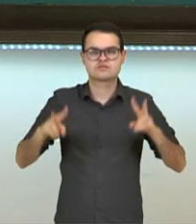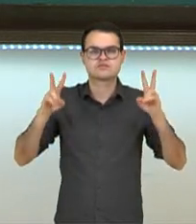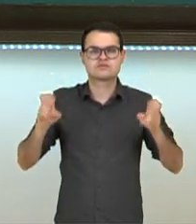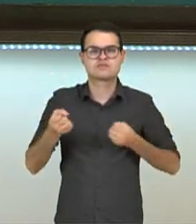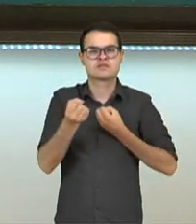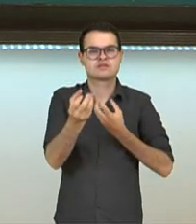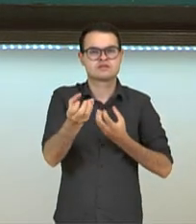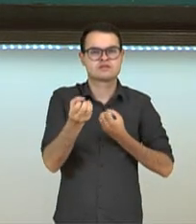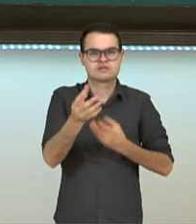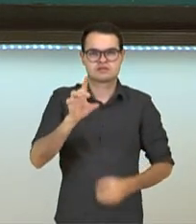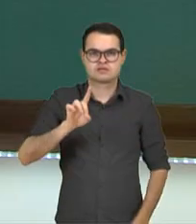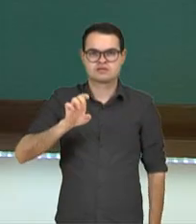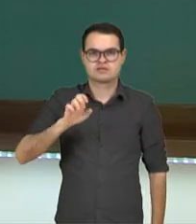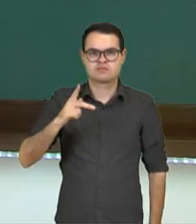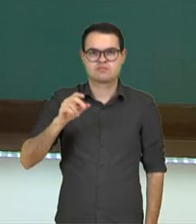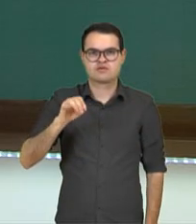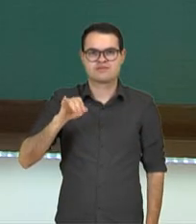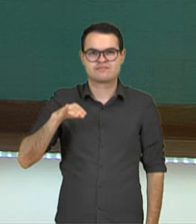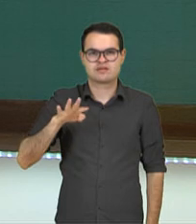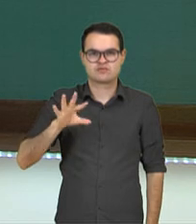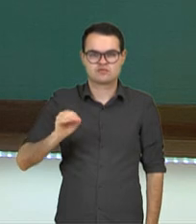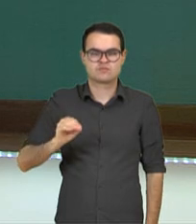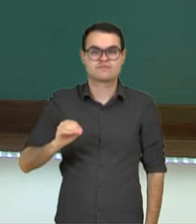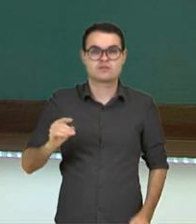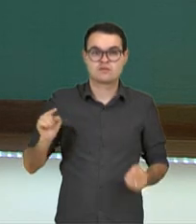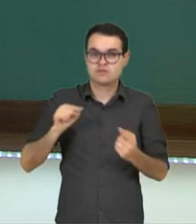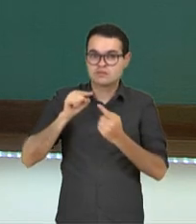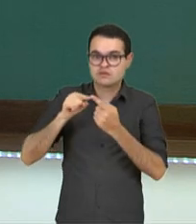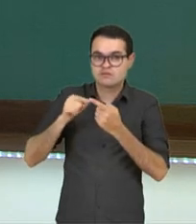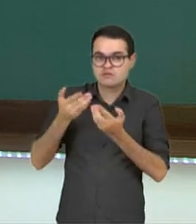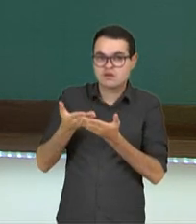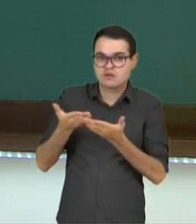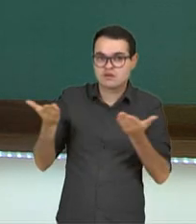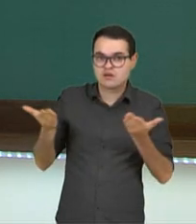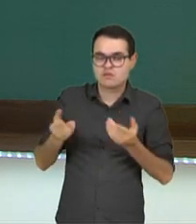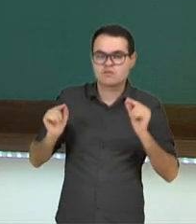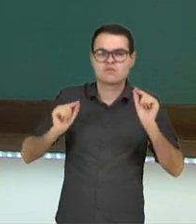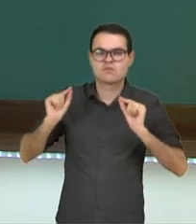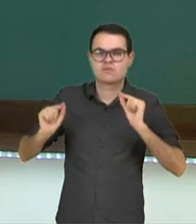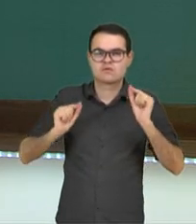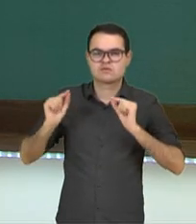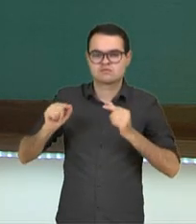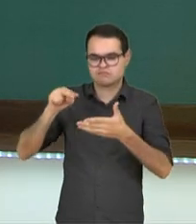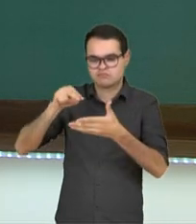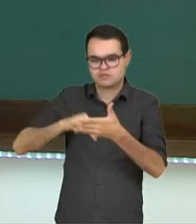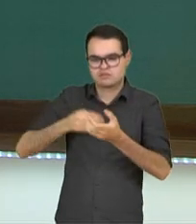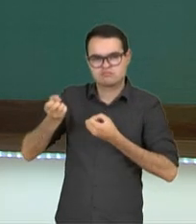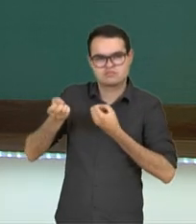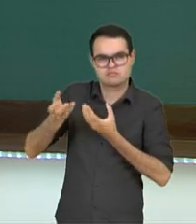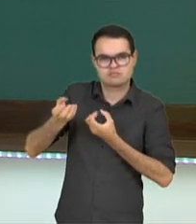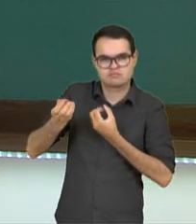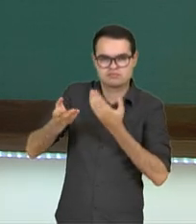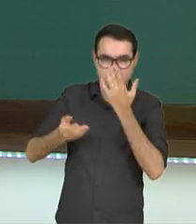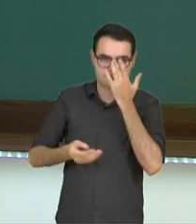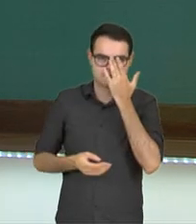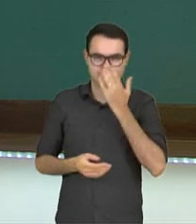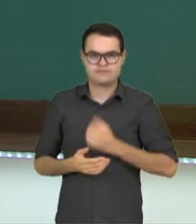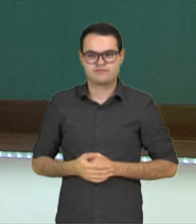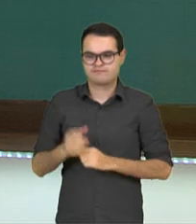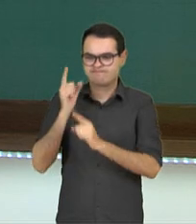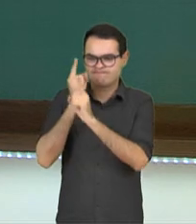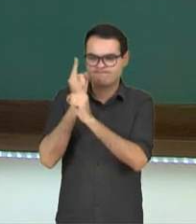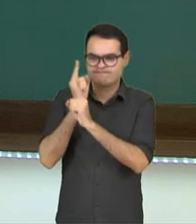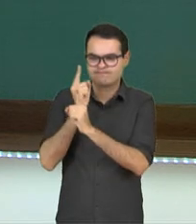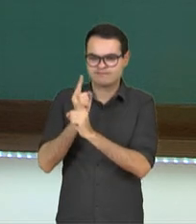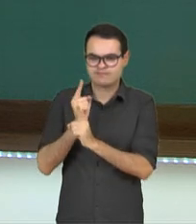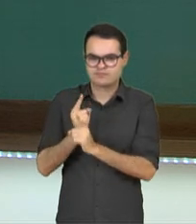depoimento. Então, pessoal, os objetivos desta aula são ler um depoimento, tá? Identificar os efeitos